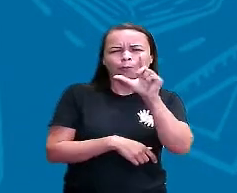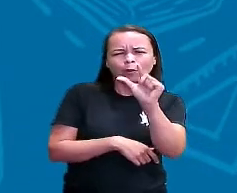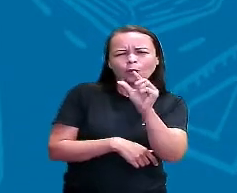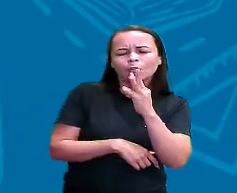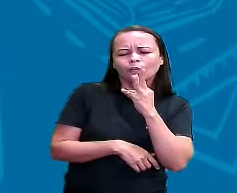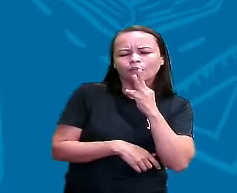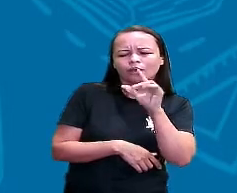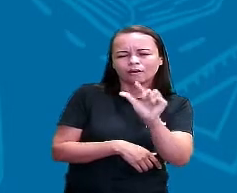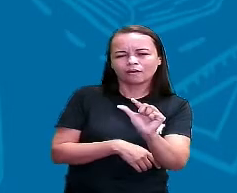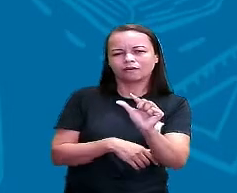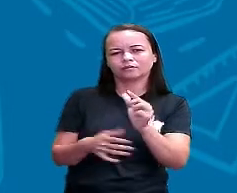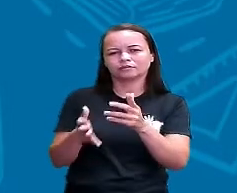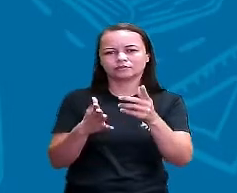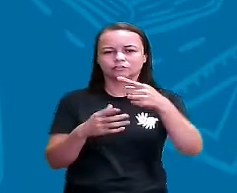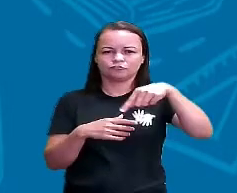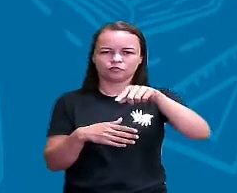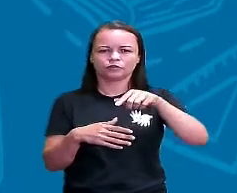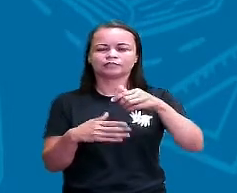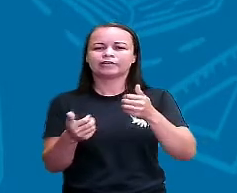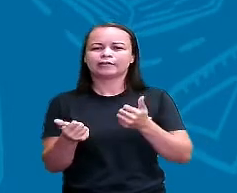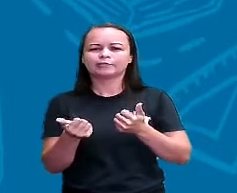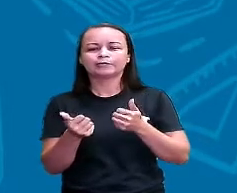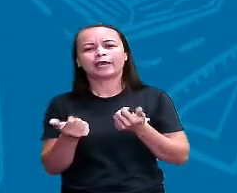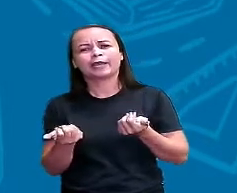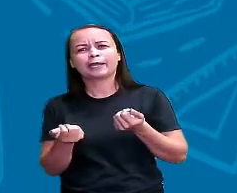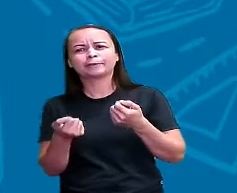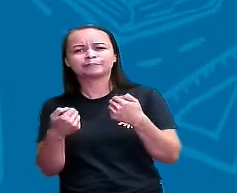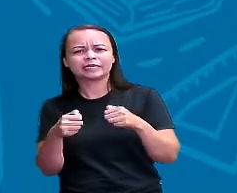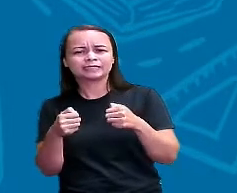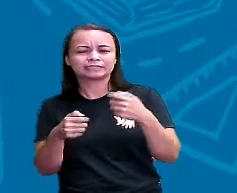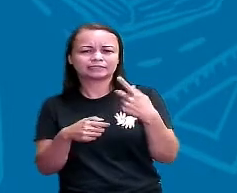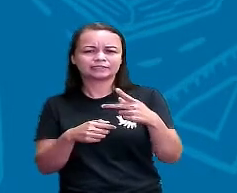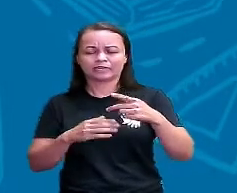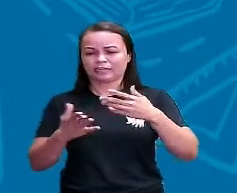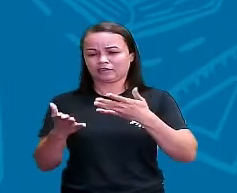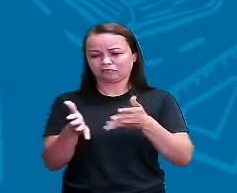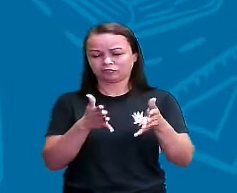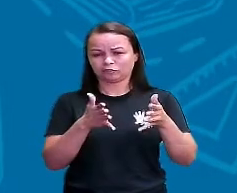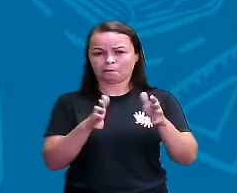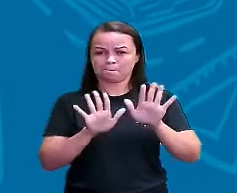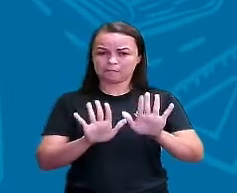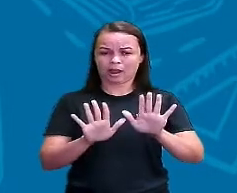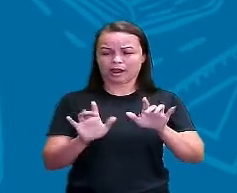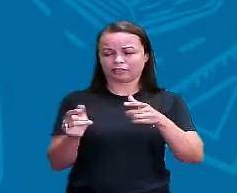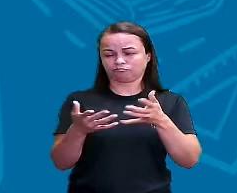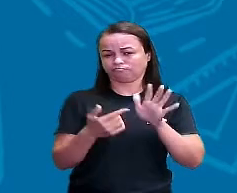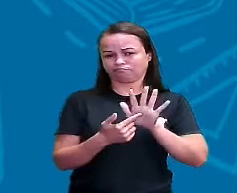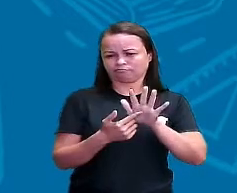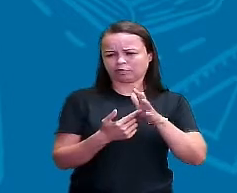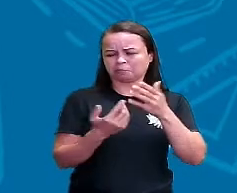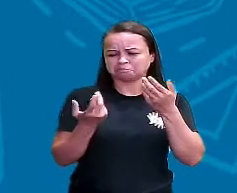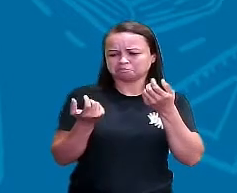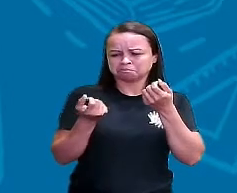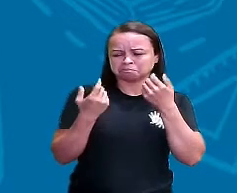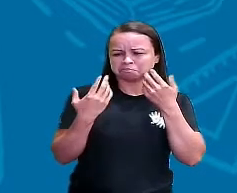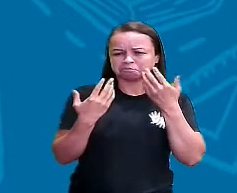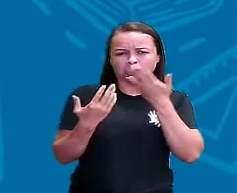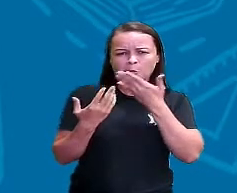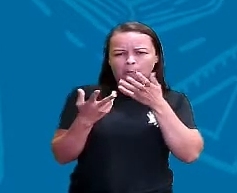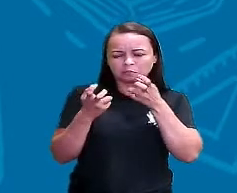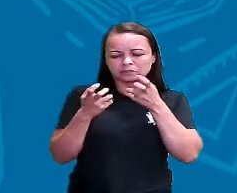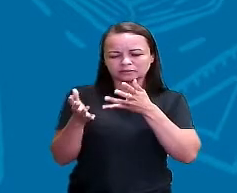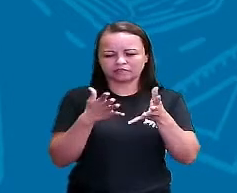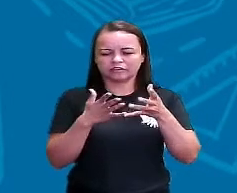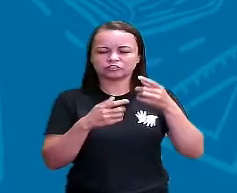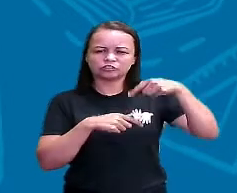seja, você depende daquela função, mas você nem nota. Aí eu trouxe o exemplo de um hospital, certo? A gente vai para